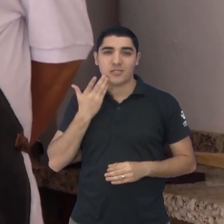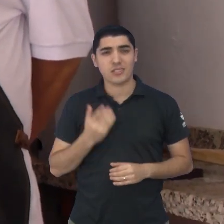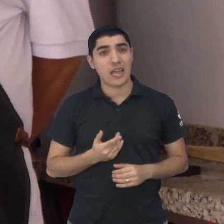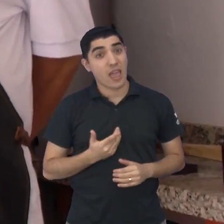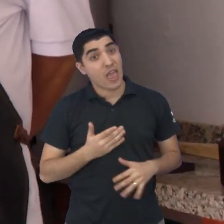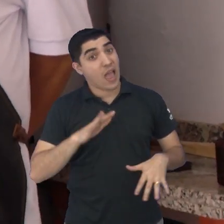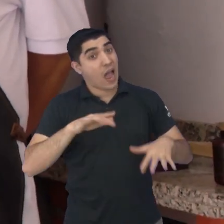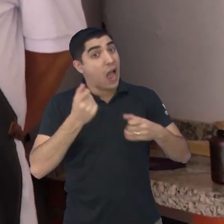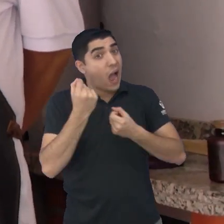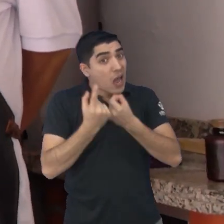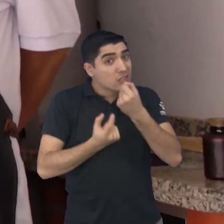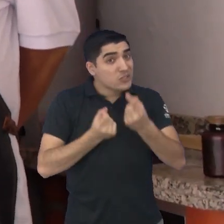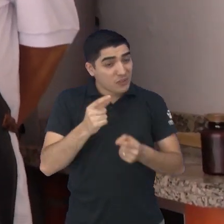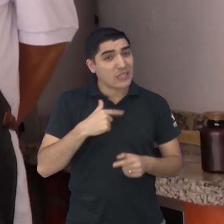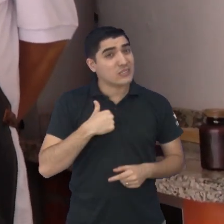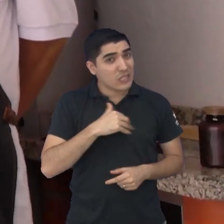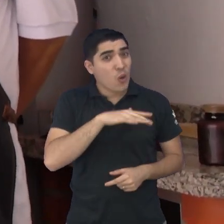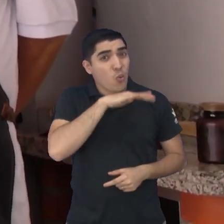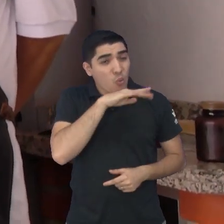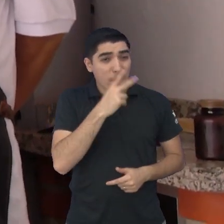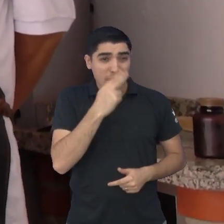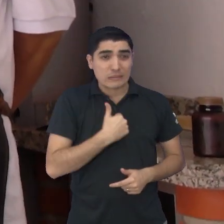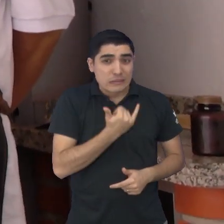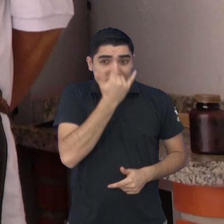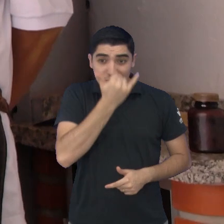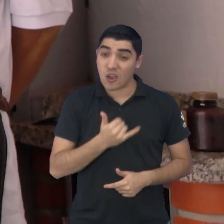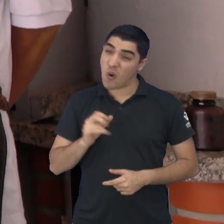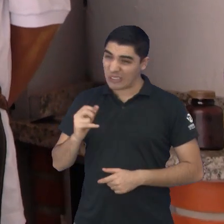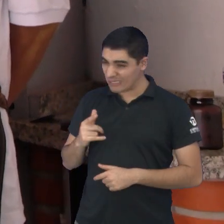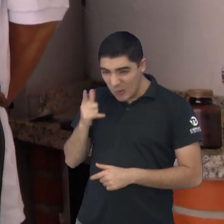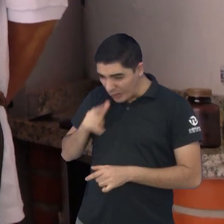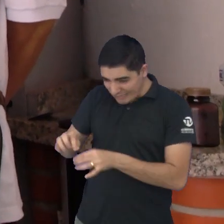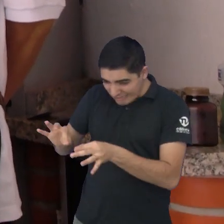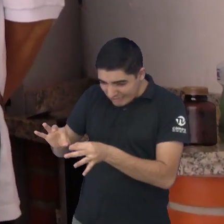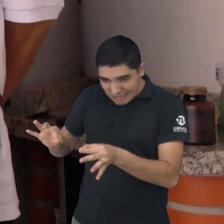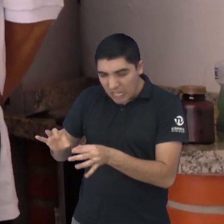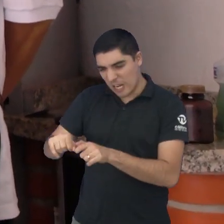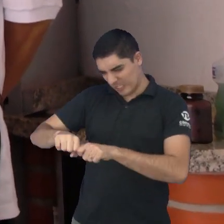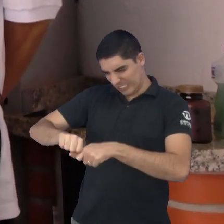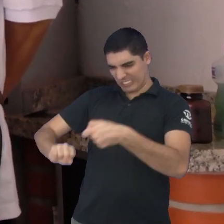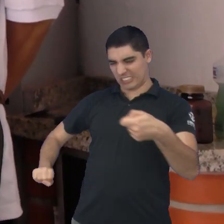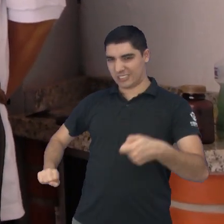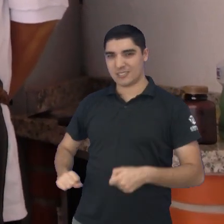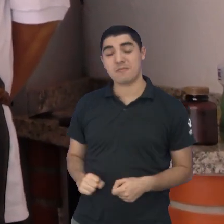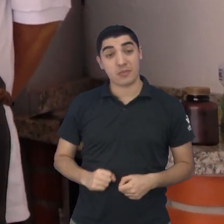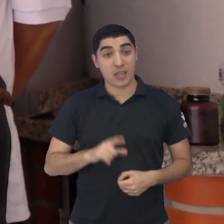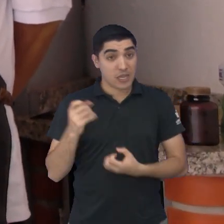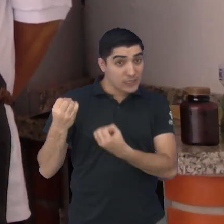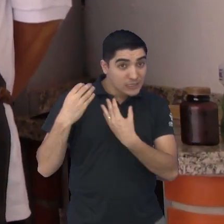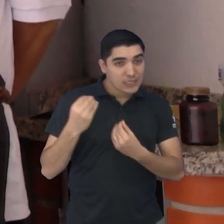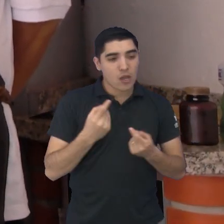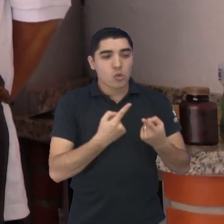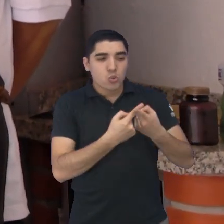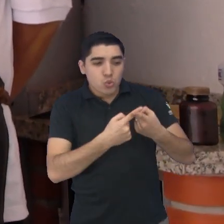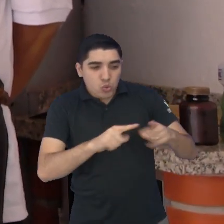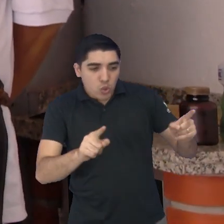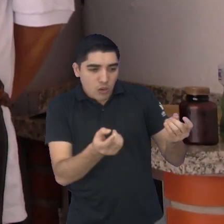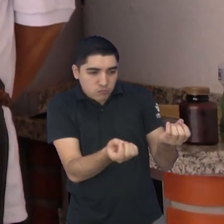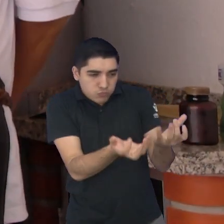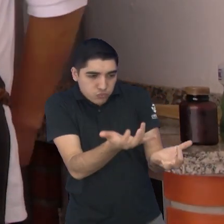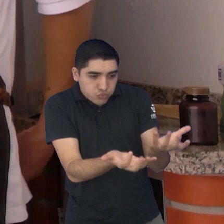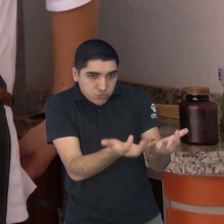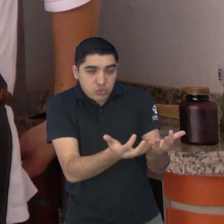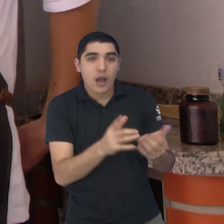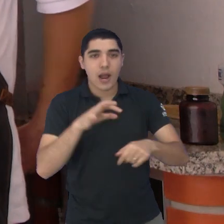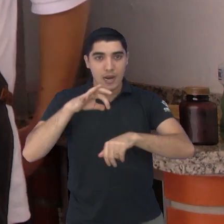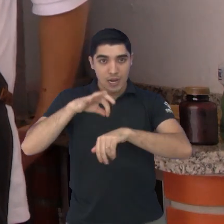né? Porque comigo tudo pode acontecer. Não é que rasga com a mão mesmo. Então, ó, seu Júlio vai me ensinar a acender a churrasqueira, a colocar a carne